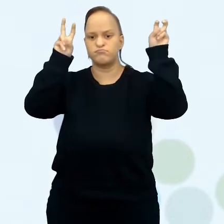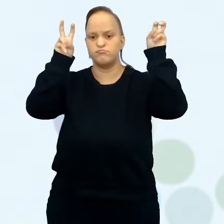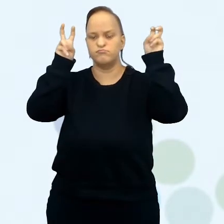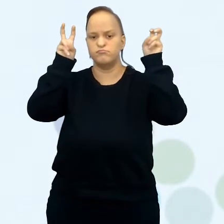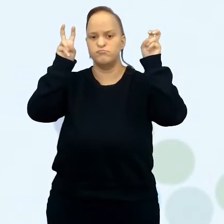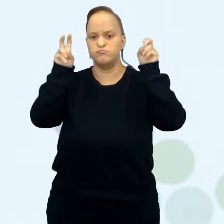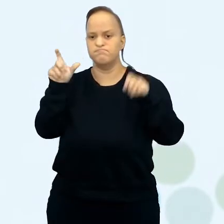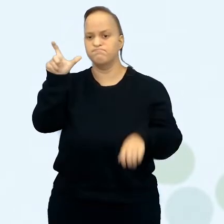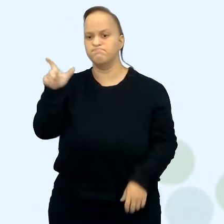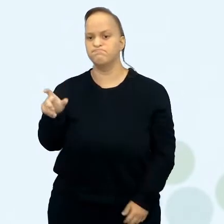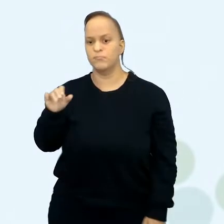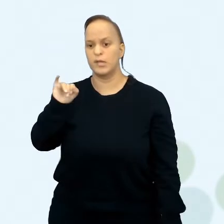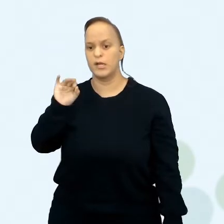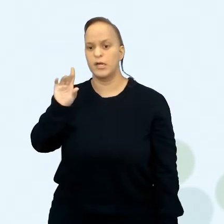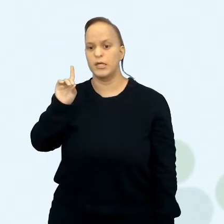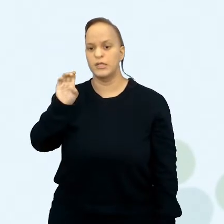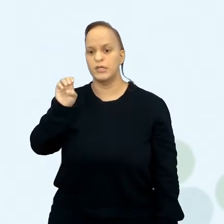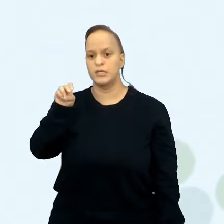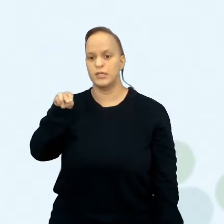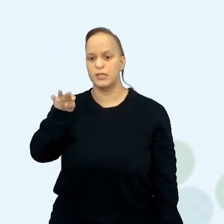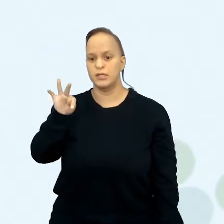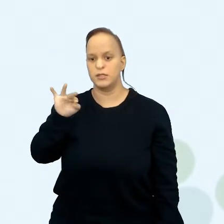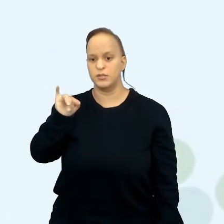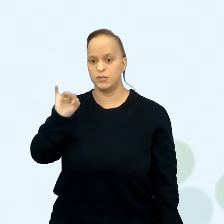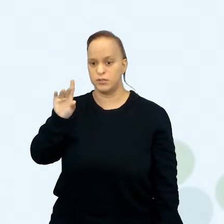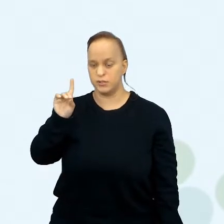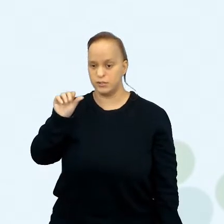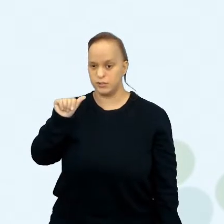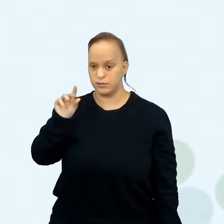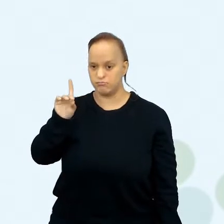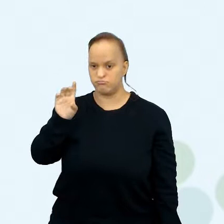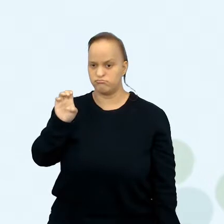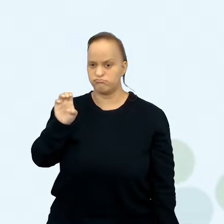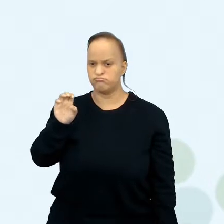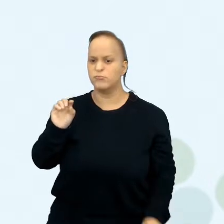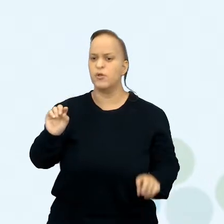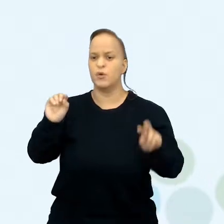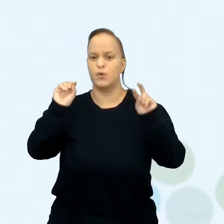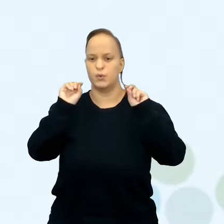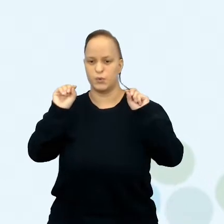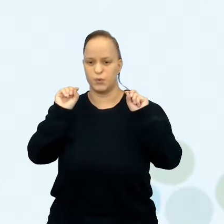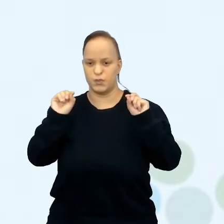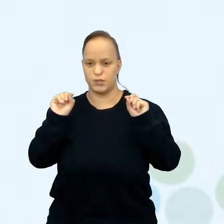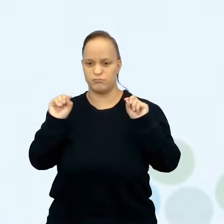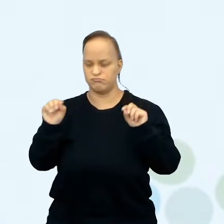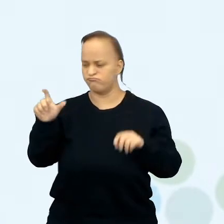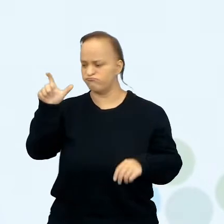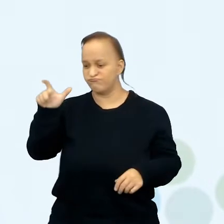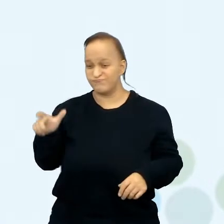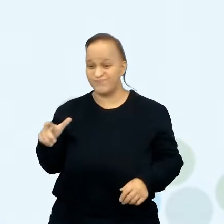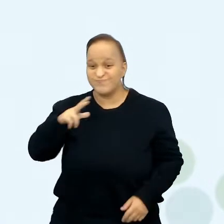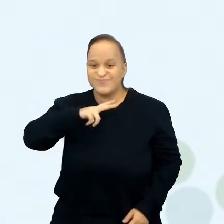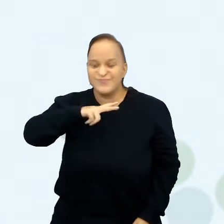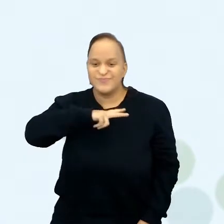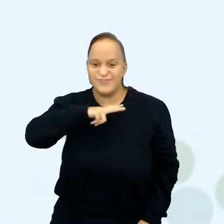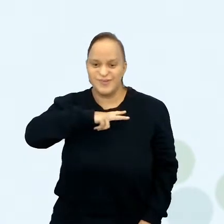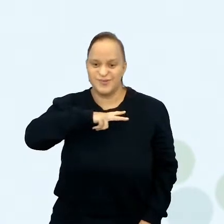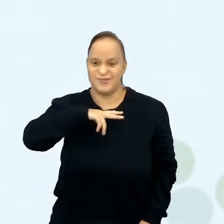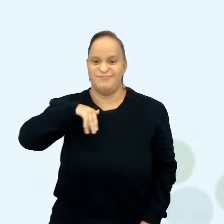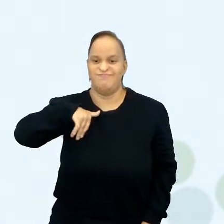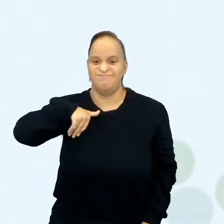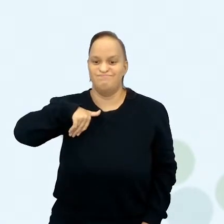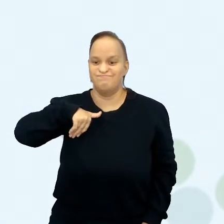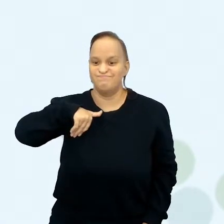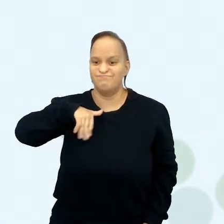Claude Dubar, né? E ele fala que a identidade é aquilo que alguém tem de mais particular. Então, a identidade é